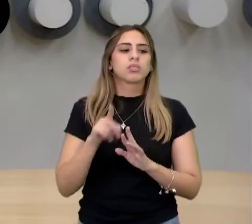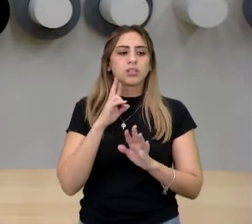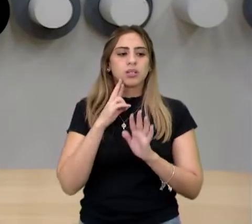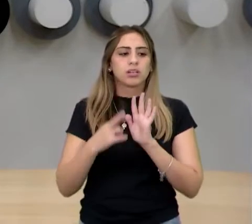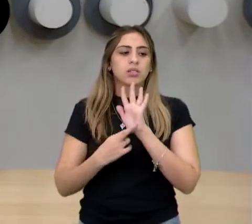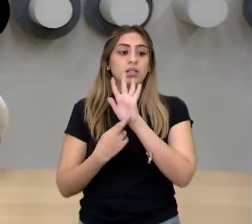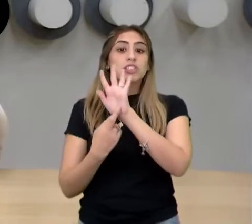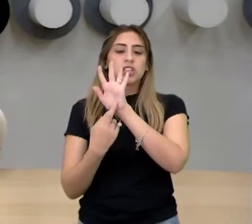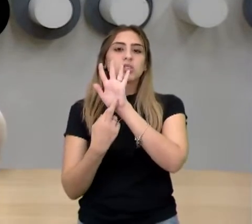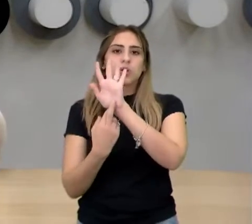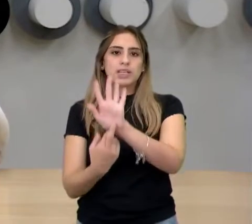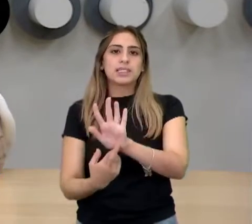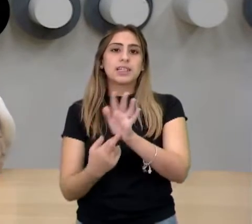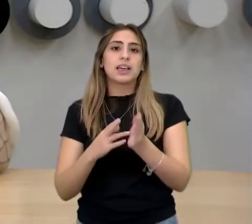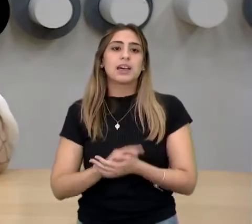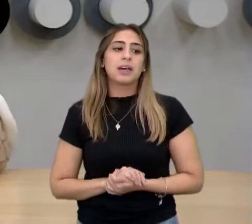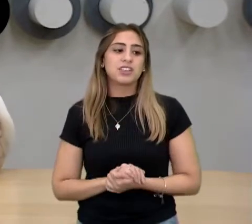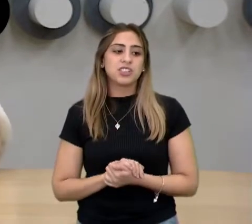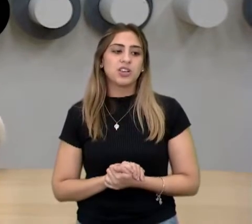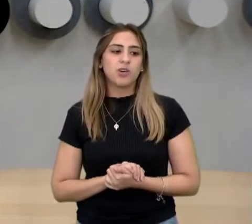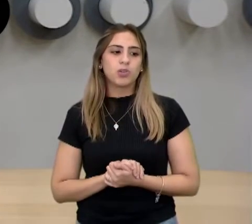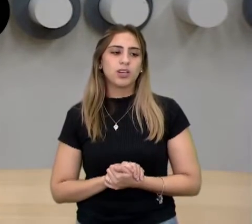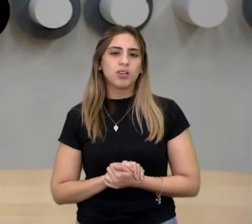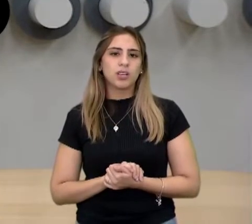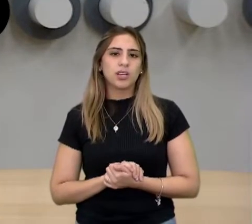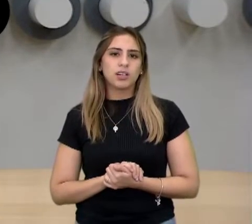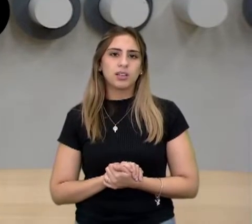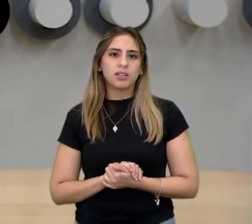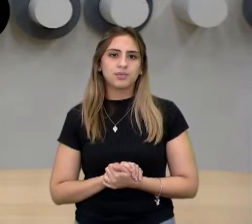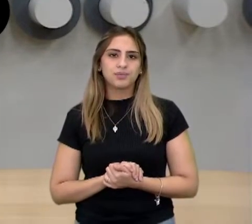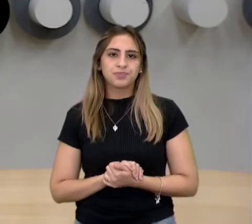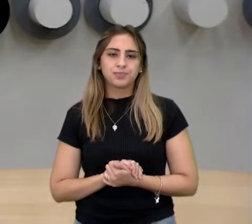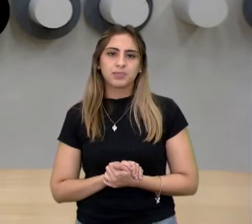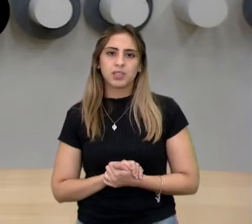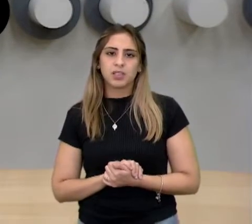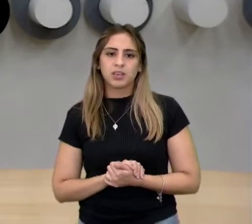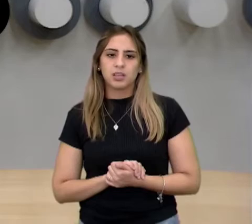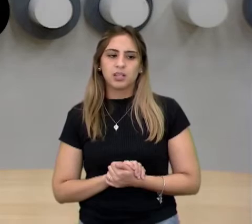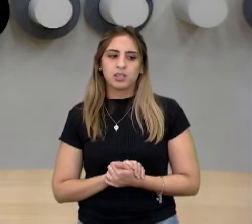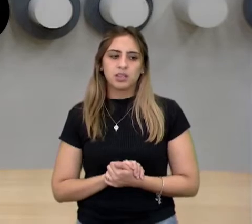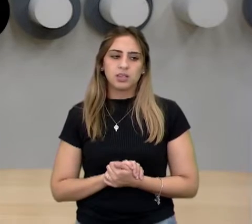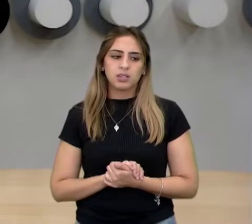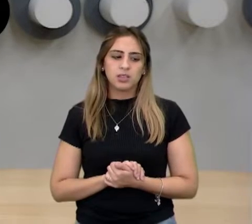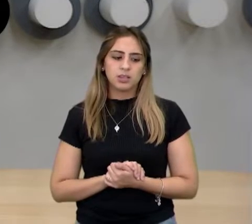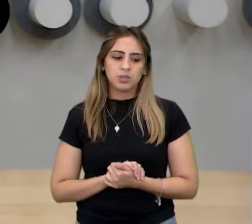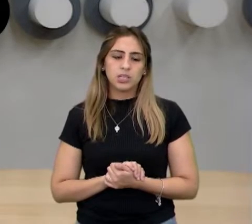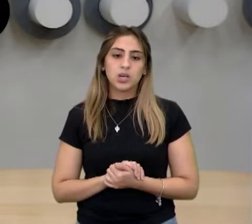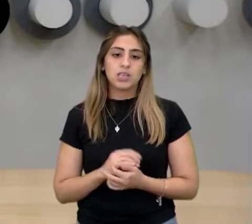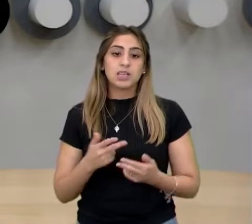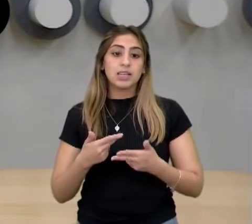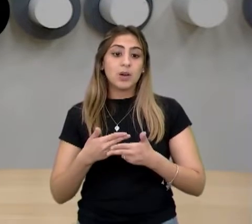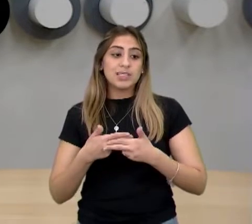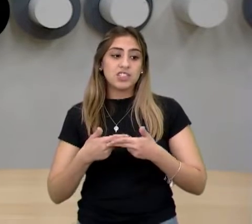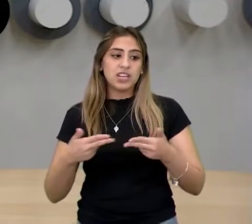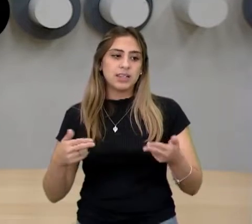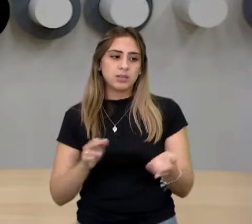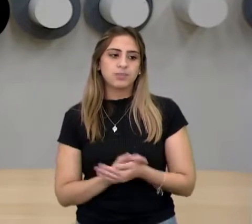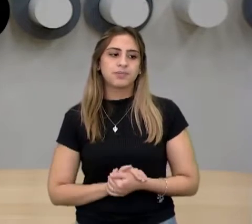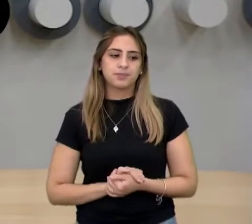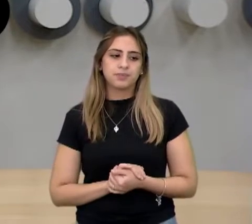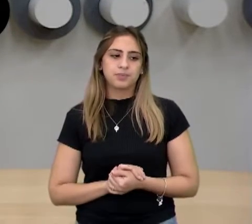da figura do Estado, tá certo? Porque elas nos foram apresentadas, né, por Norberto